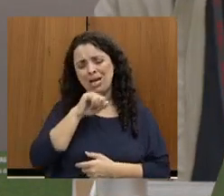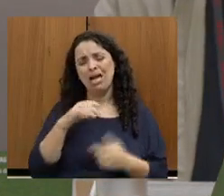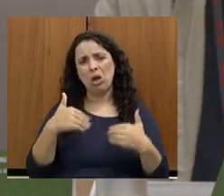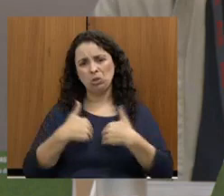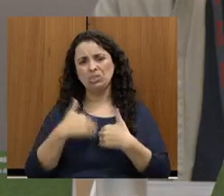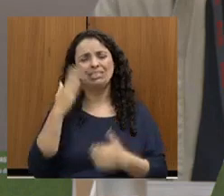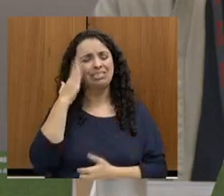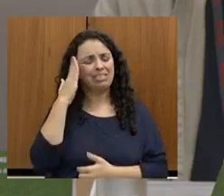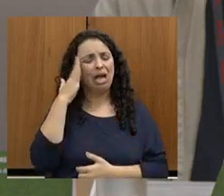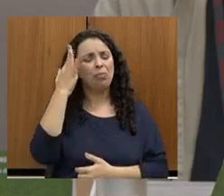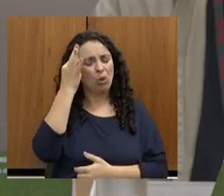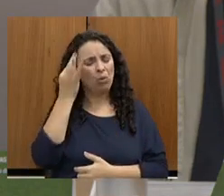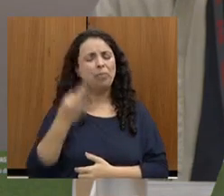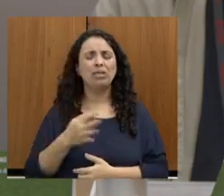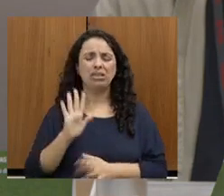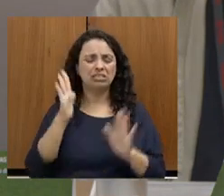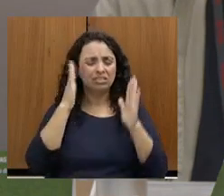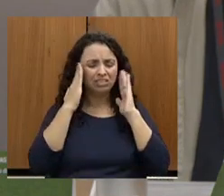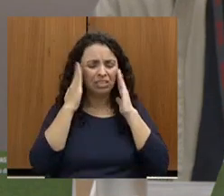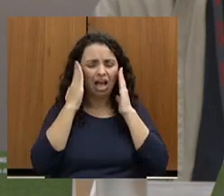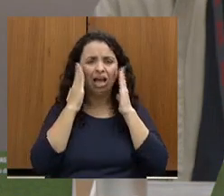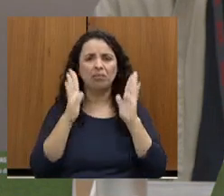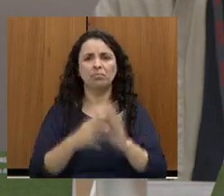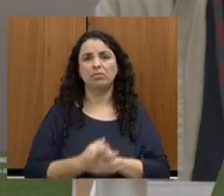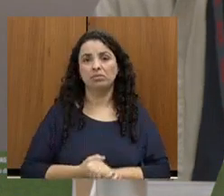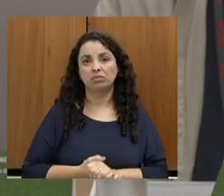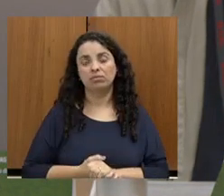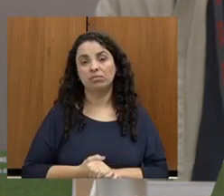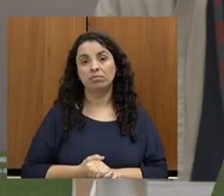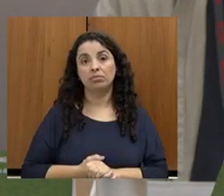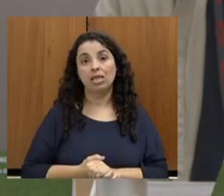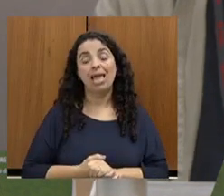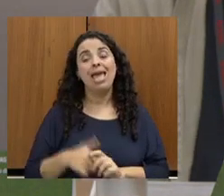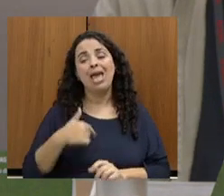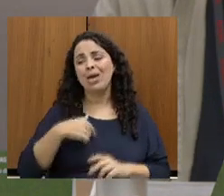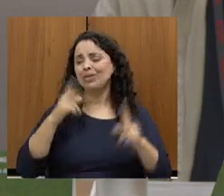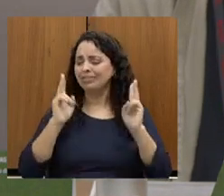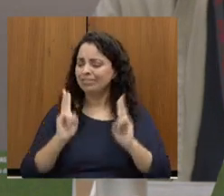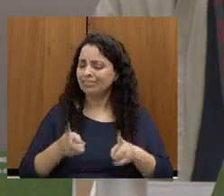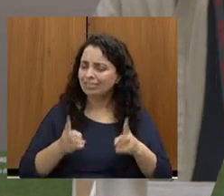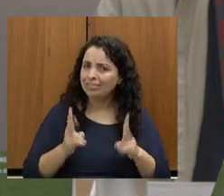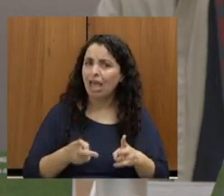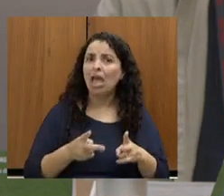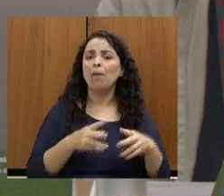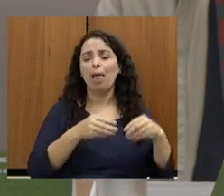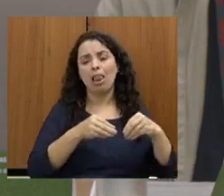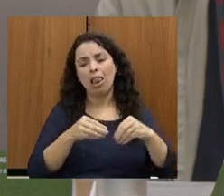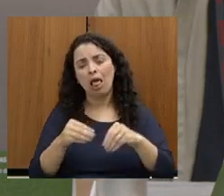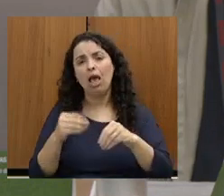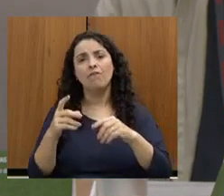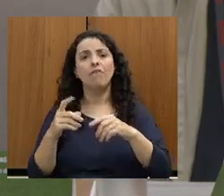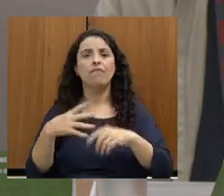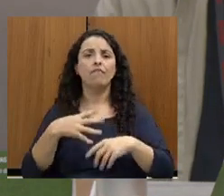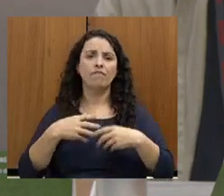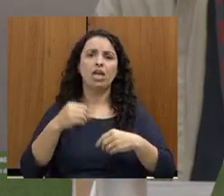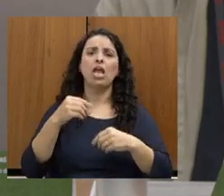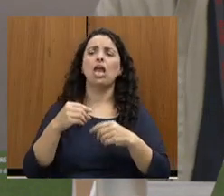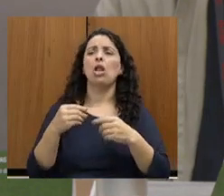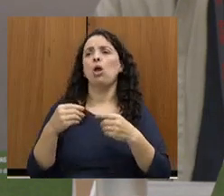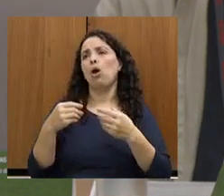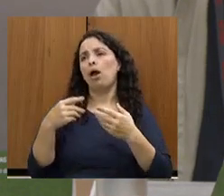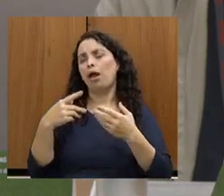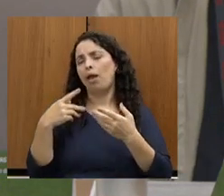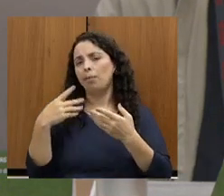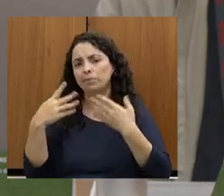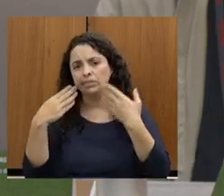apesar de todo o acompanhamento que eu sempre fiz com psiquiatra e terapeuta, ele sempre me pedia para não ir a